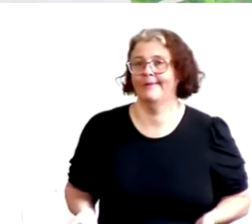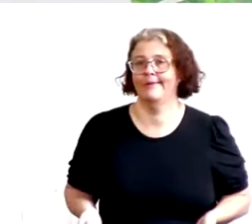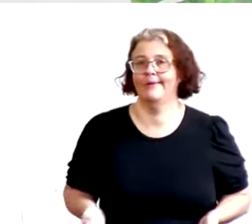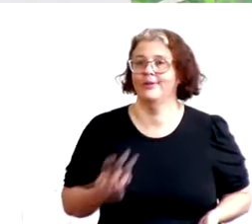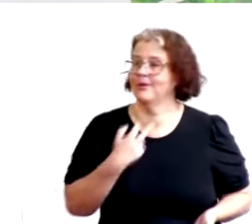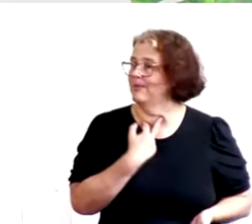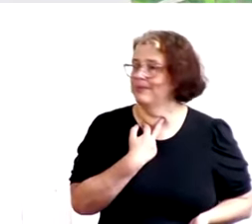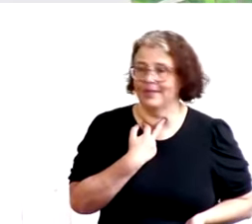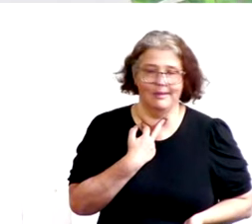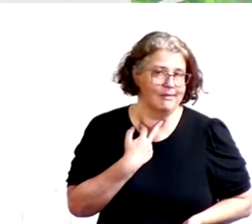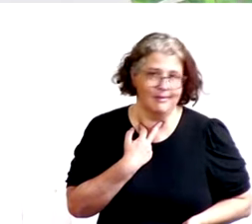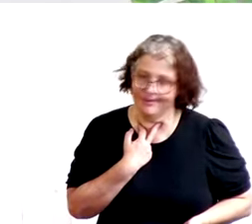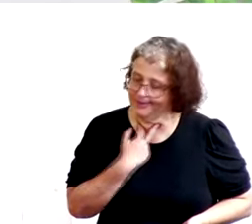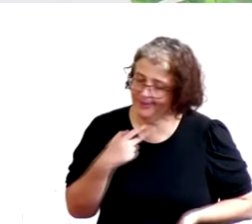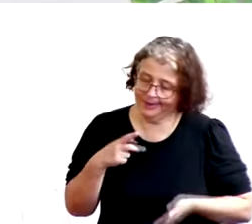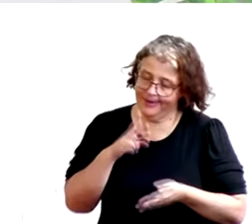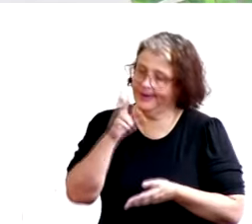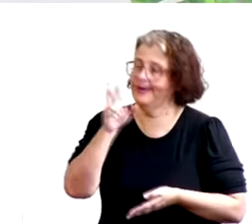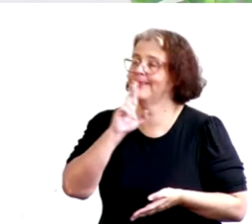responder